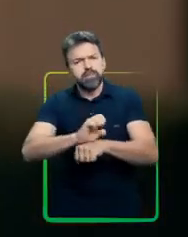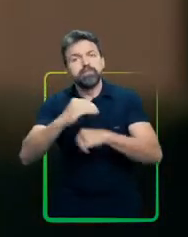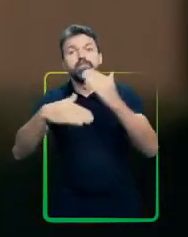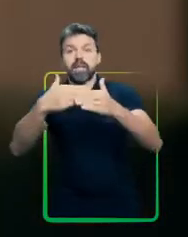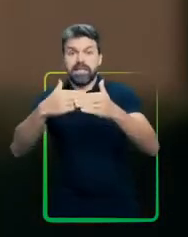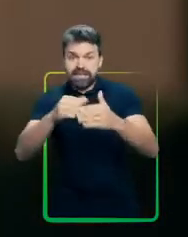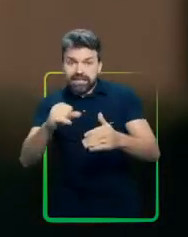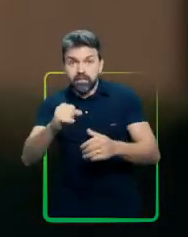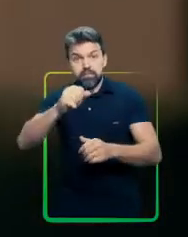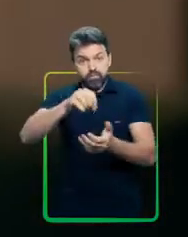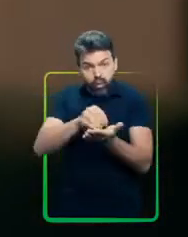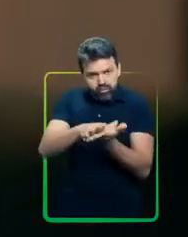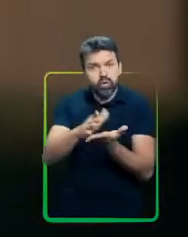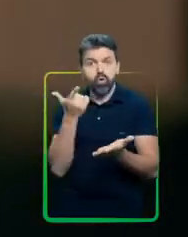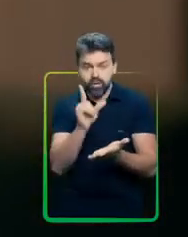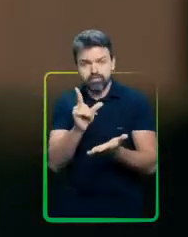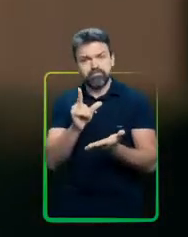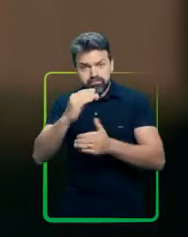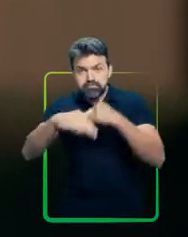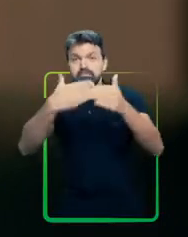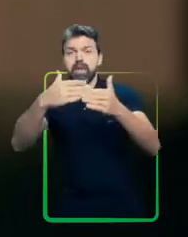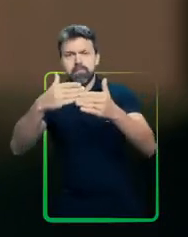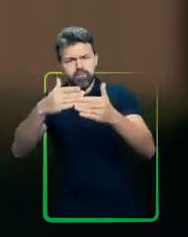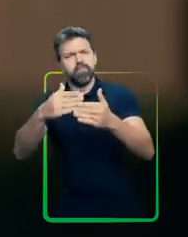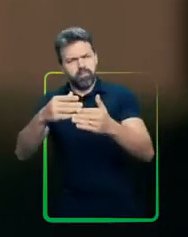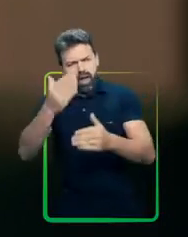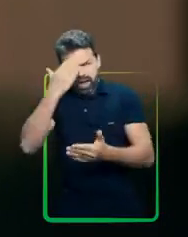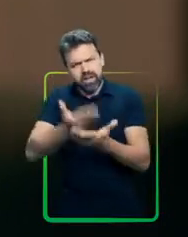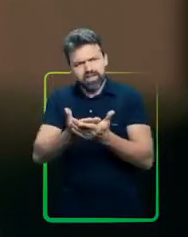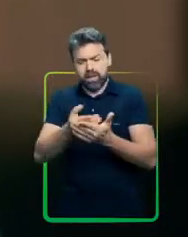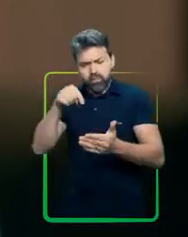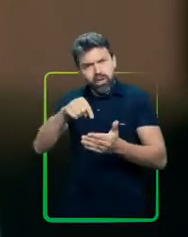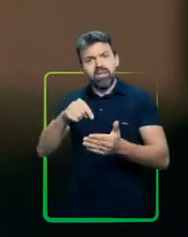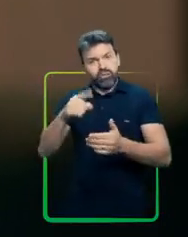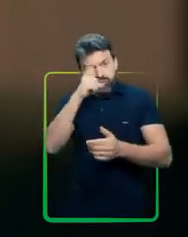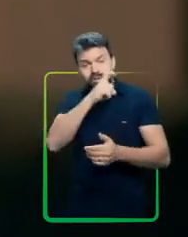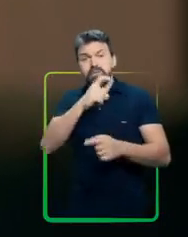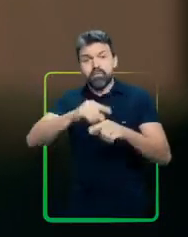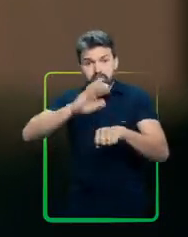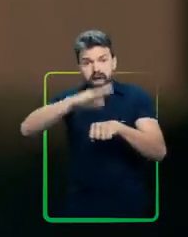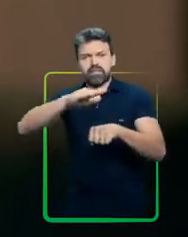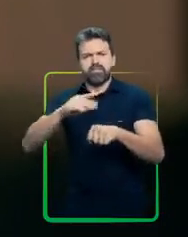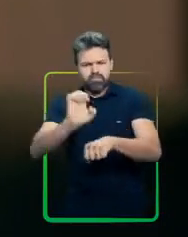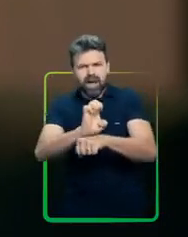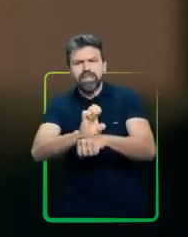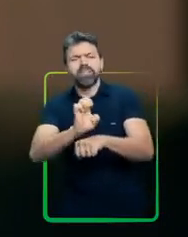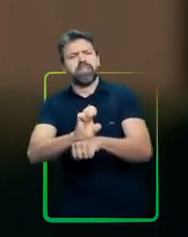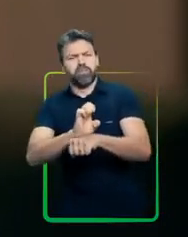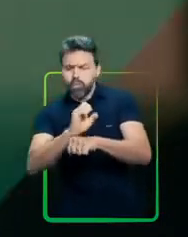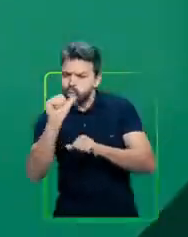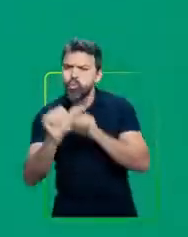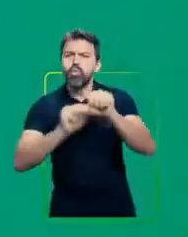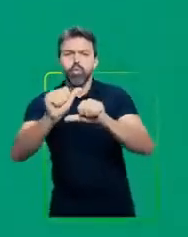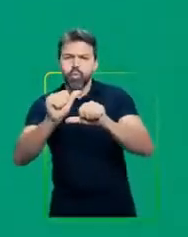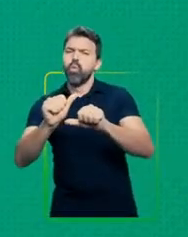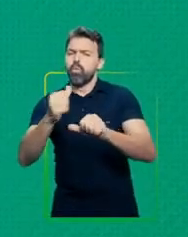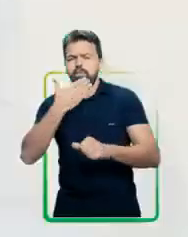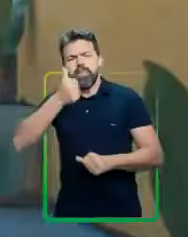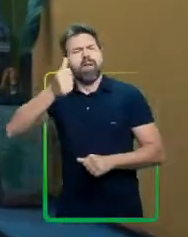Vista, que é mais difícil, pode acreditar. Dá pra gente mudar esse estado inteiro pra melhor.